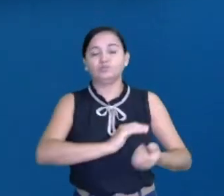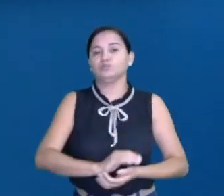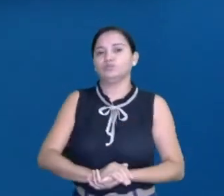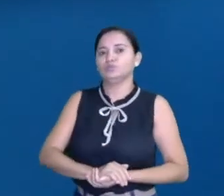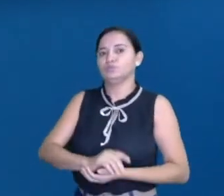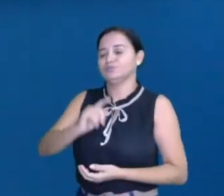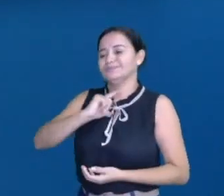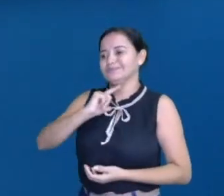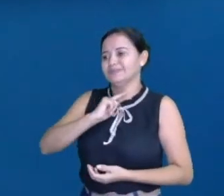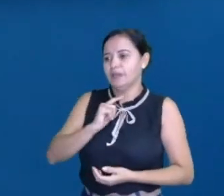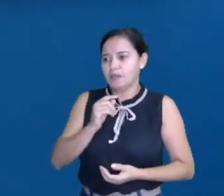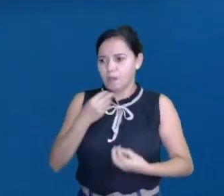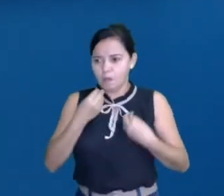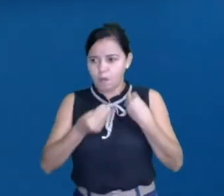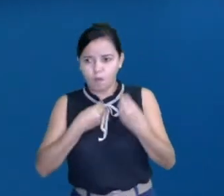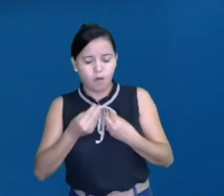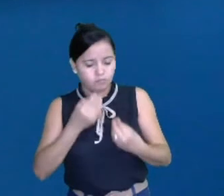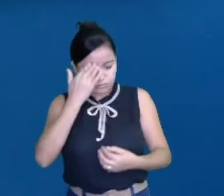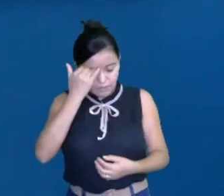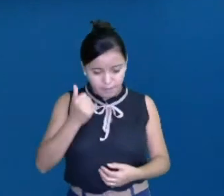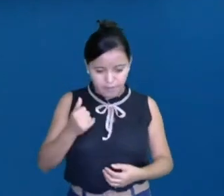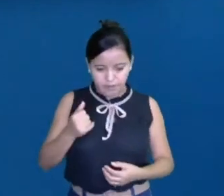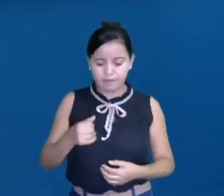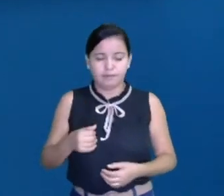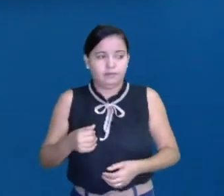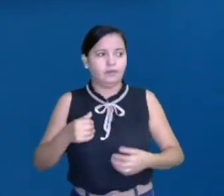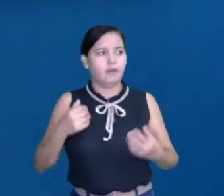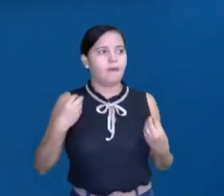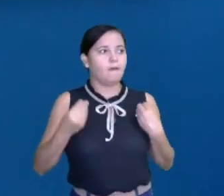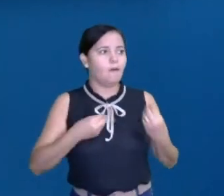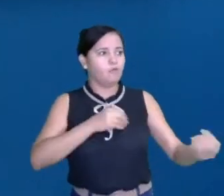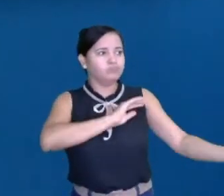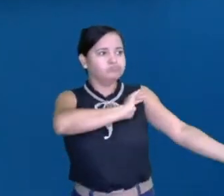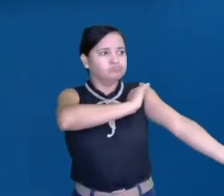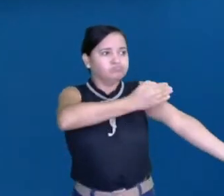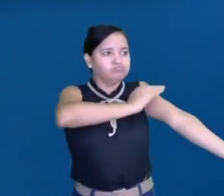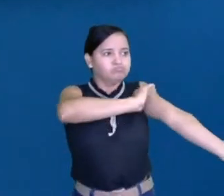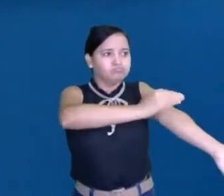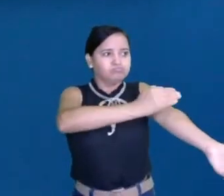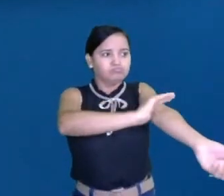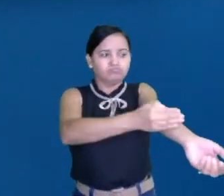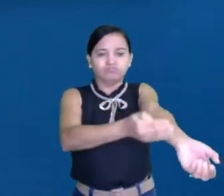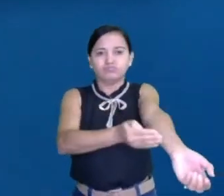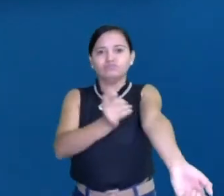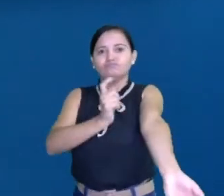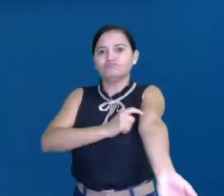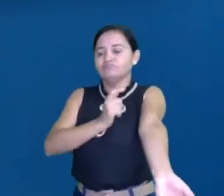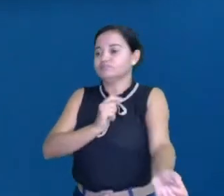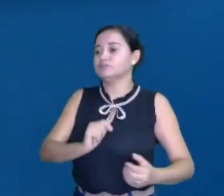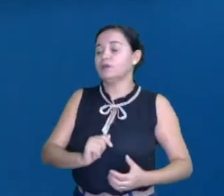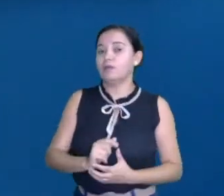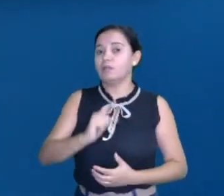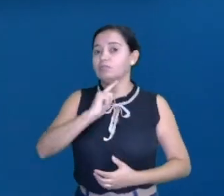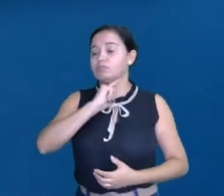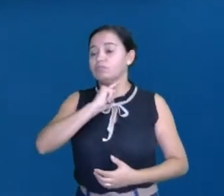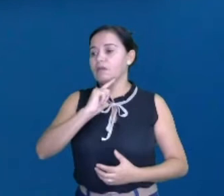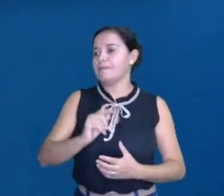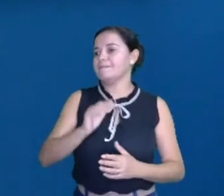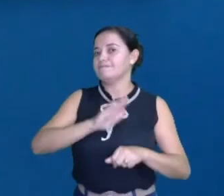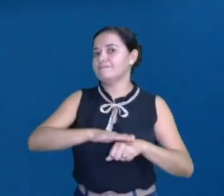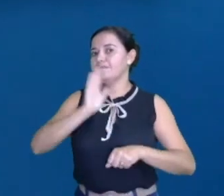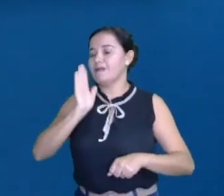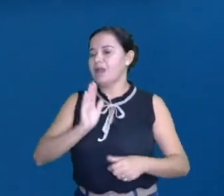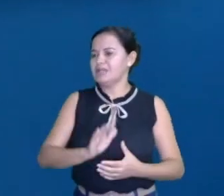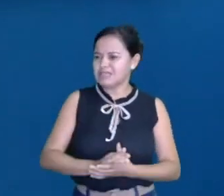vontade de saber um pouco mais sobre os seus músculos. E o sistema muscular é interessante porque possuímos mais